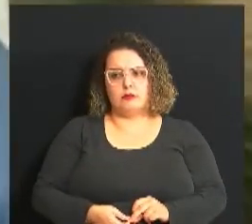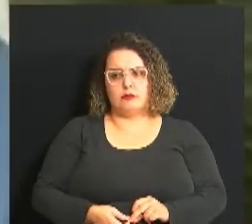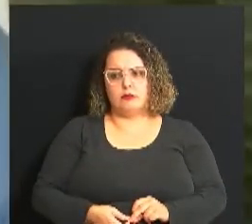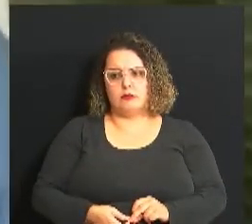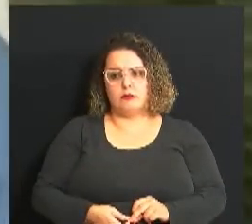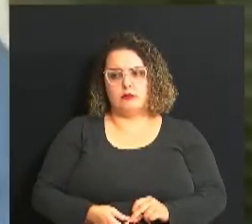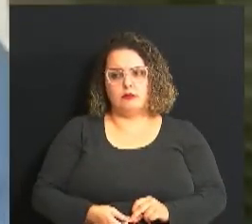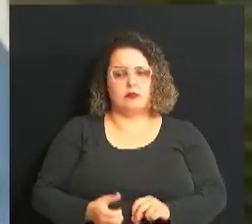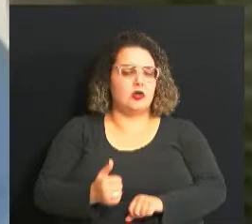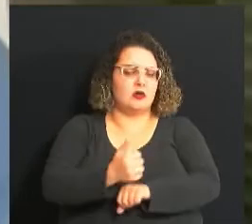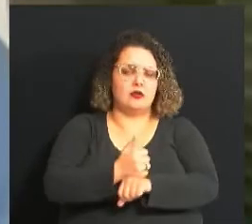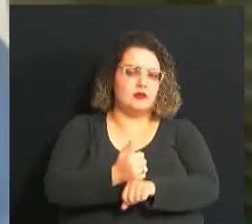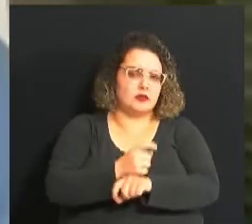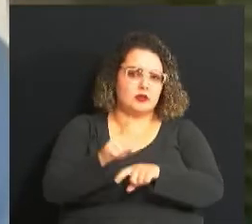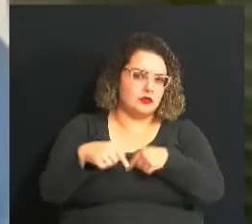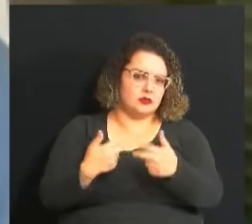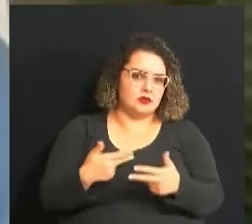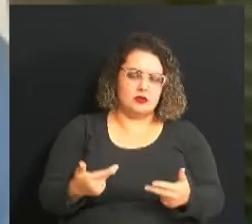Né?